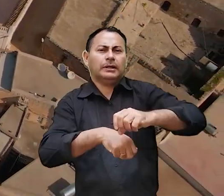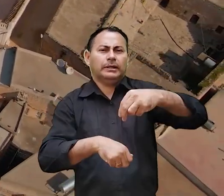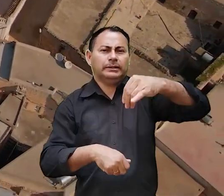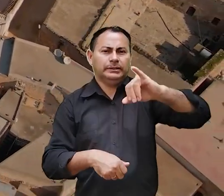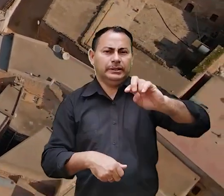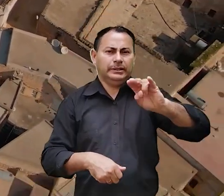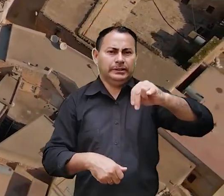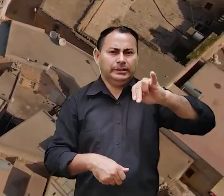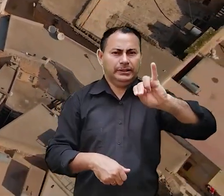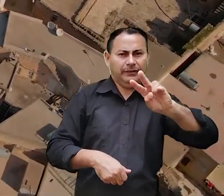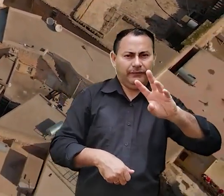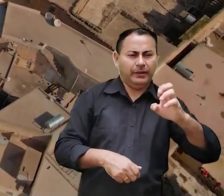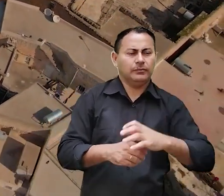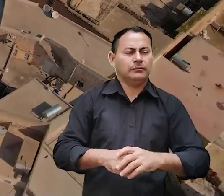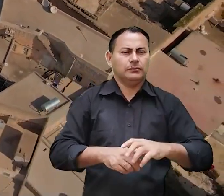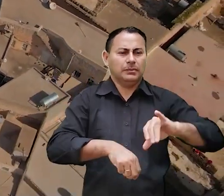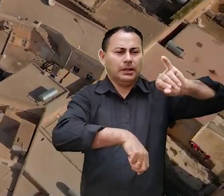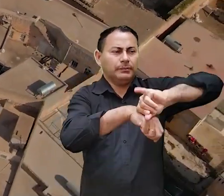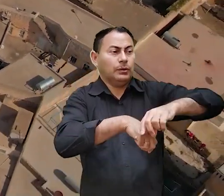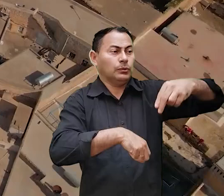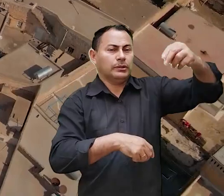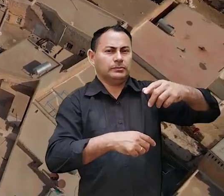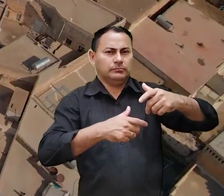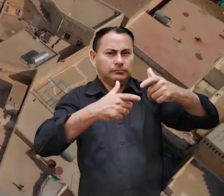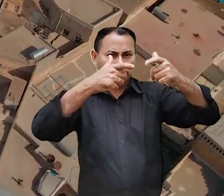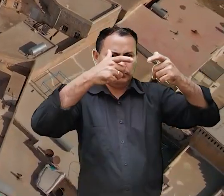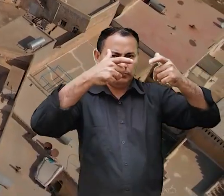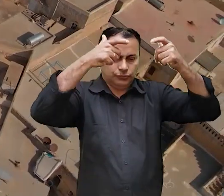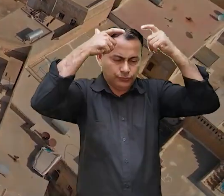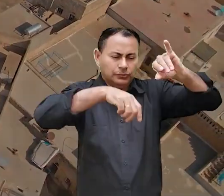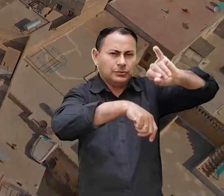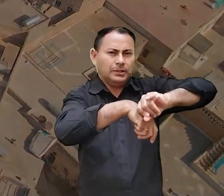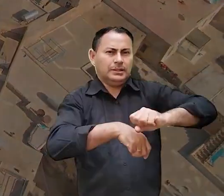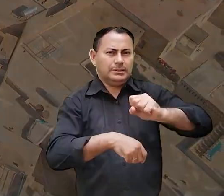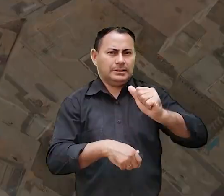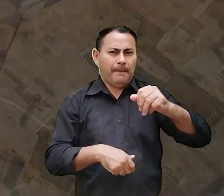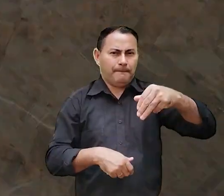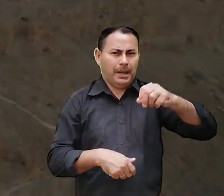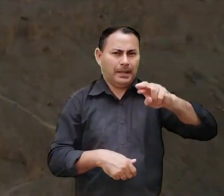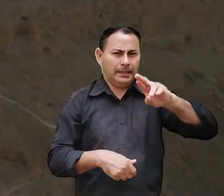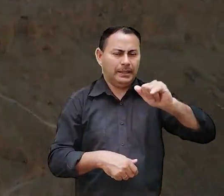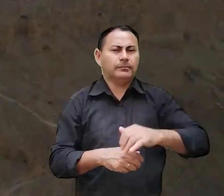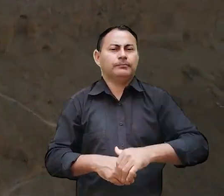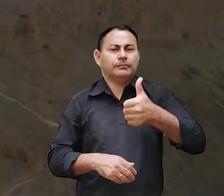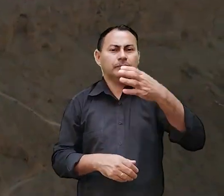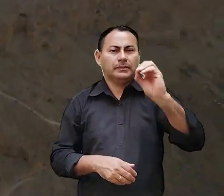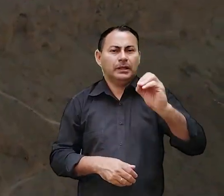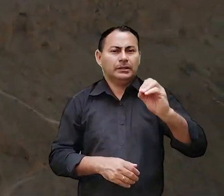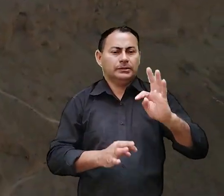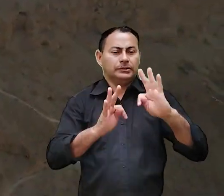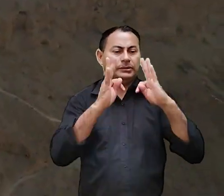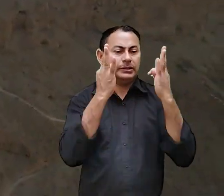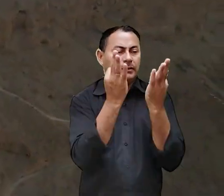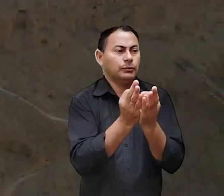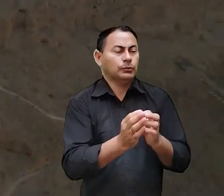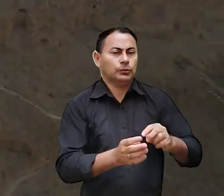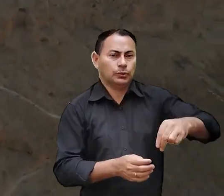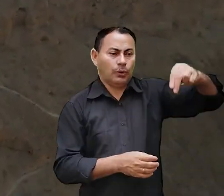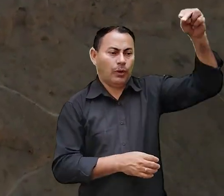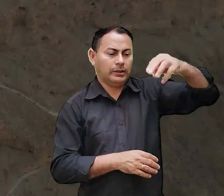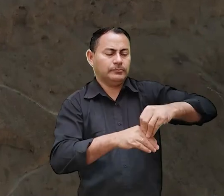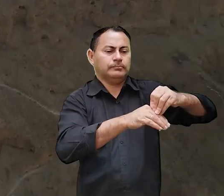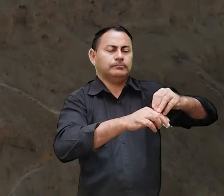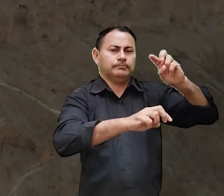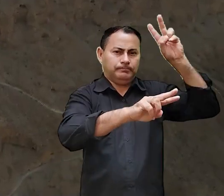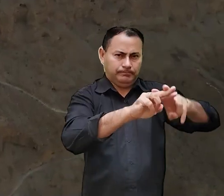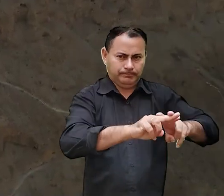anterior à conquista da capital do reino do norte Samaria pela assíria as 10 tribos do Norte chamadas de Israel foram